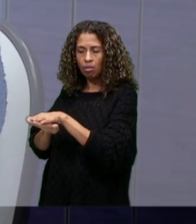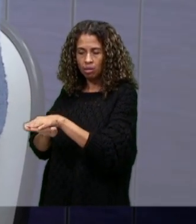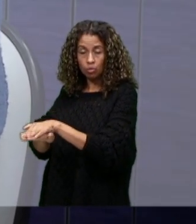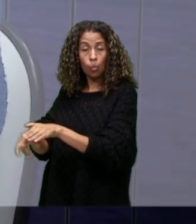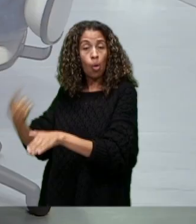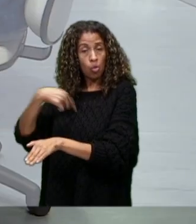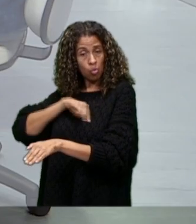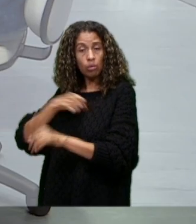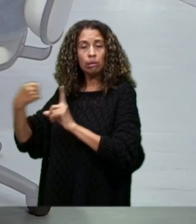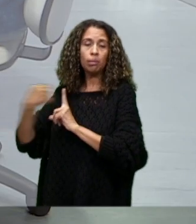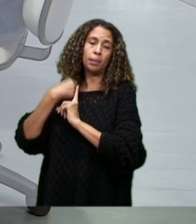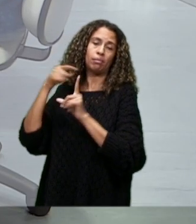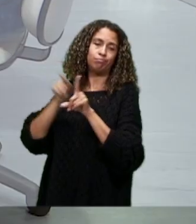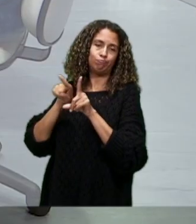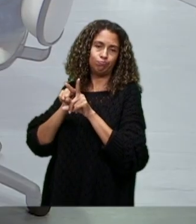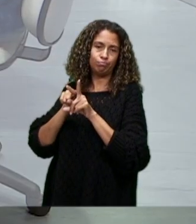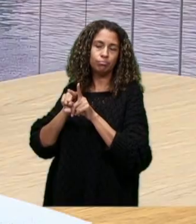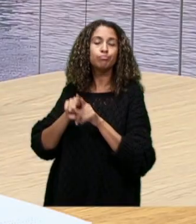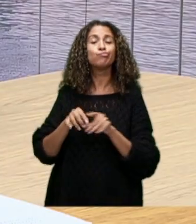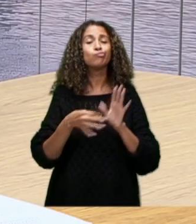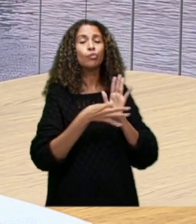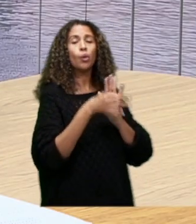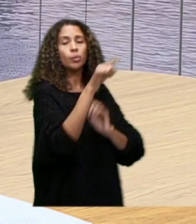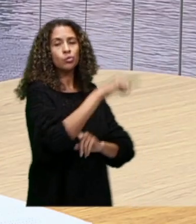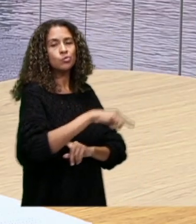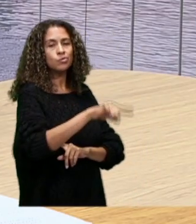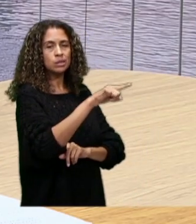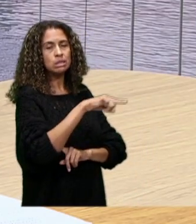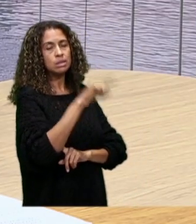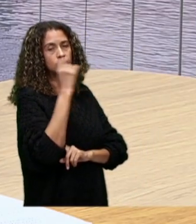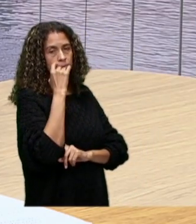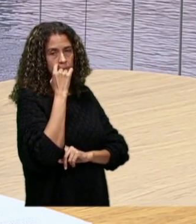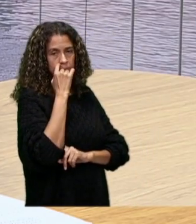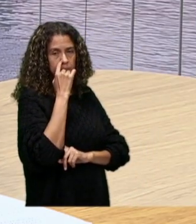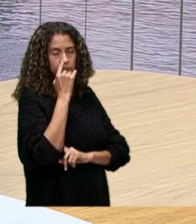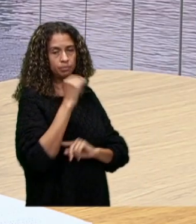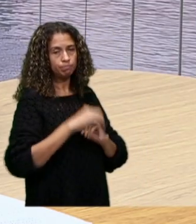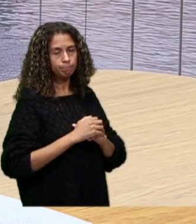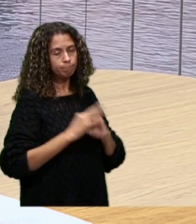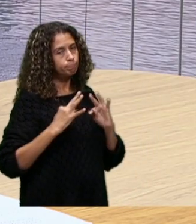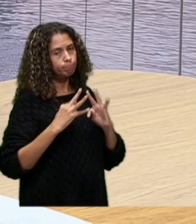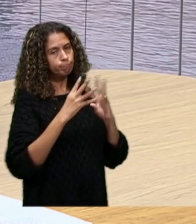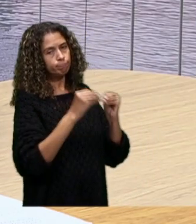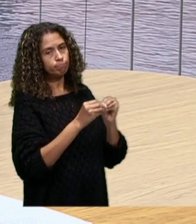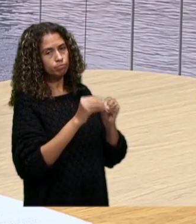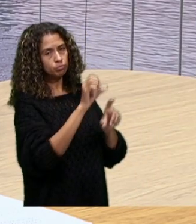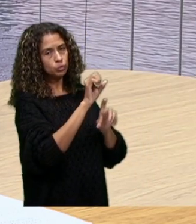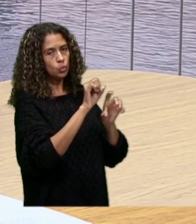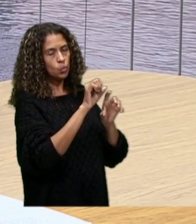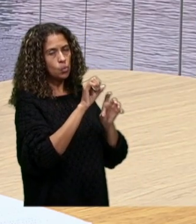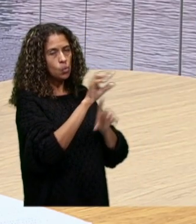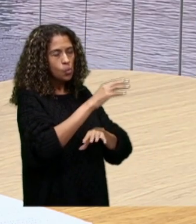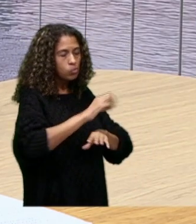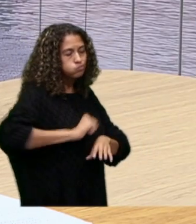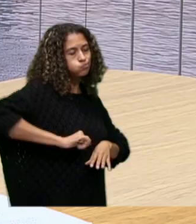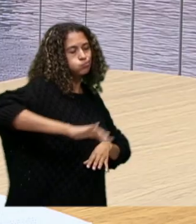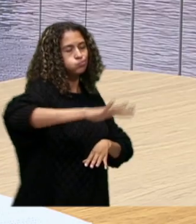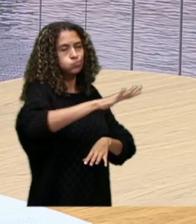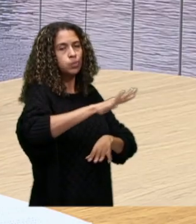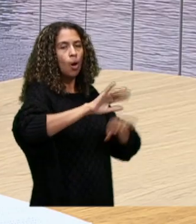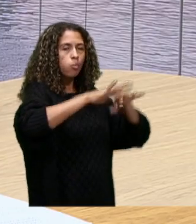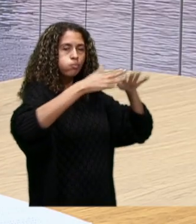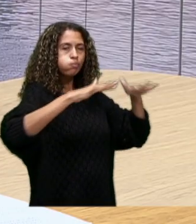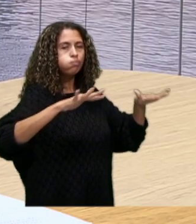também. Né? E na opinião de vocês, assim, todo esse sistema complexo que exatamente ele está sendo